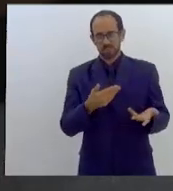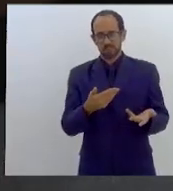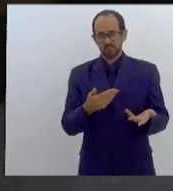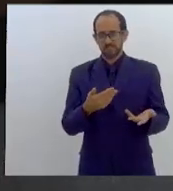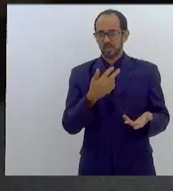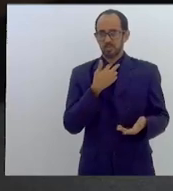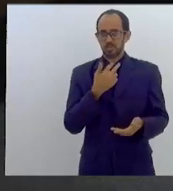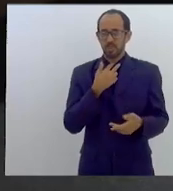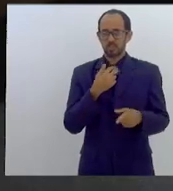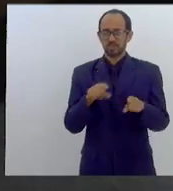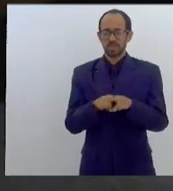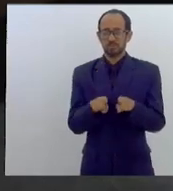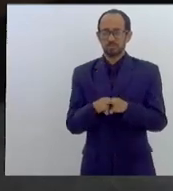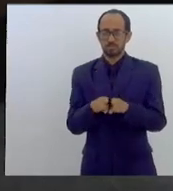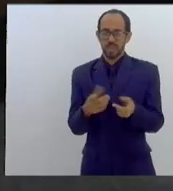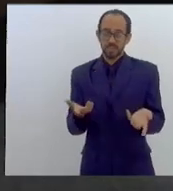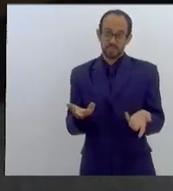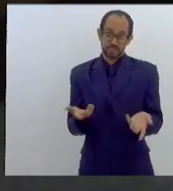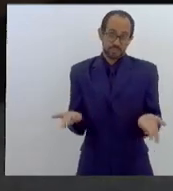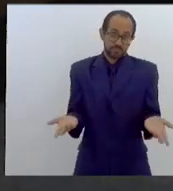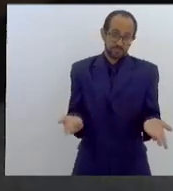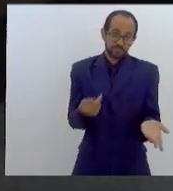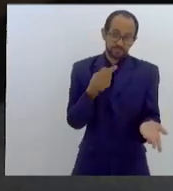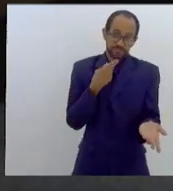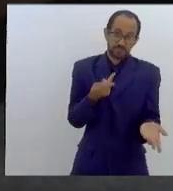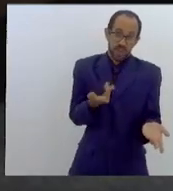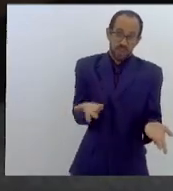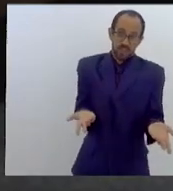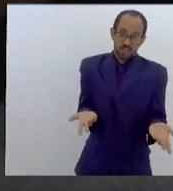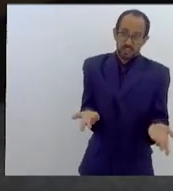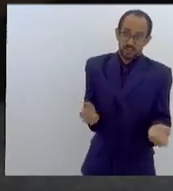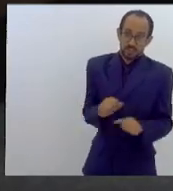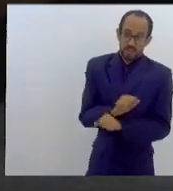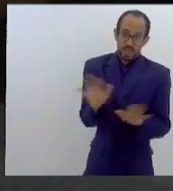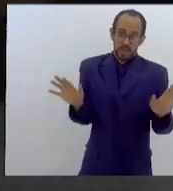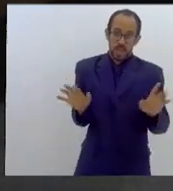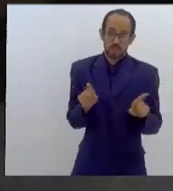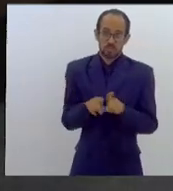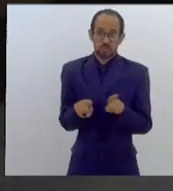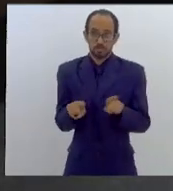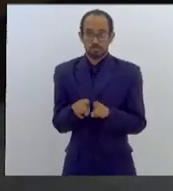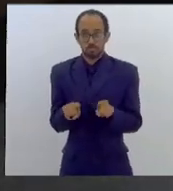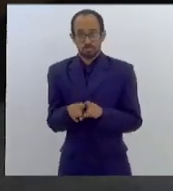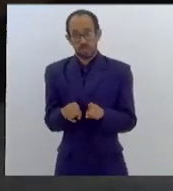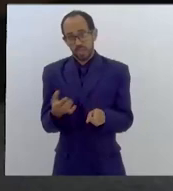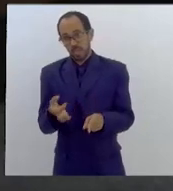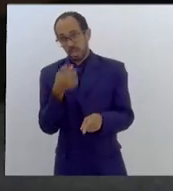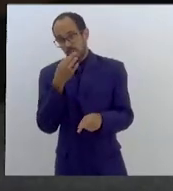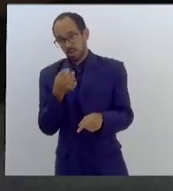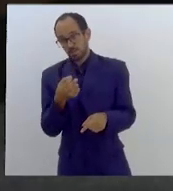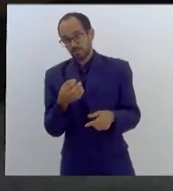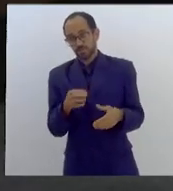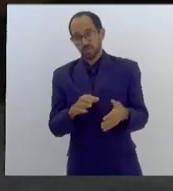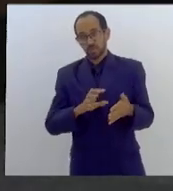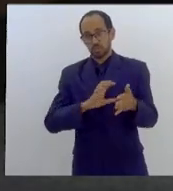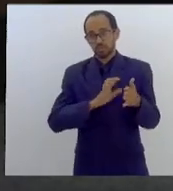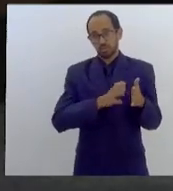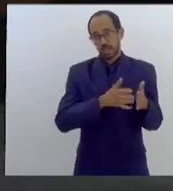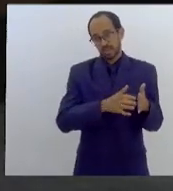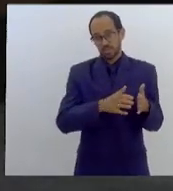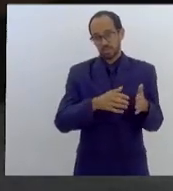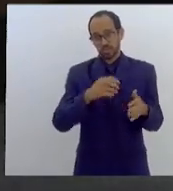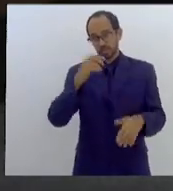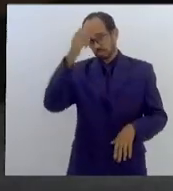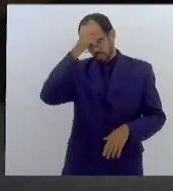também deixar de refutar, porque qualquer discussão, e fica mais claro cada vez mais, a posição da bancada do prefeito Eduardo Paes, que não foi atacada por ninguém aqui, foi